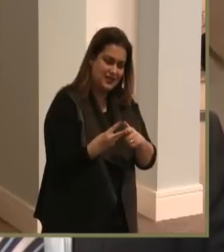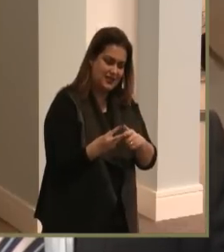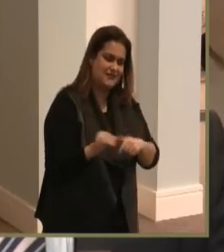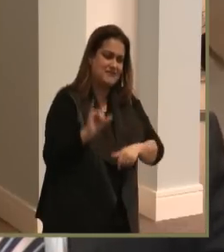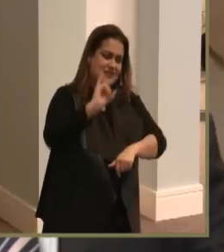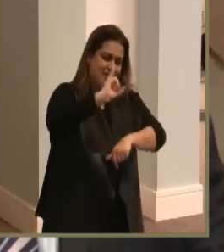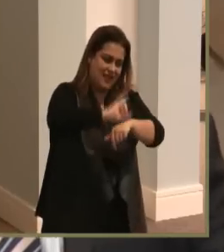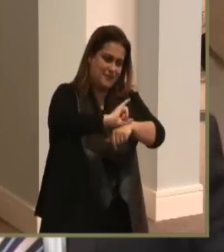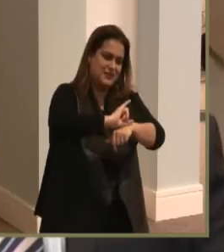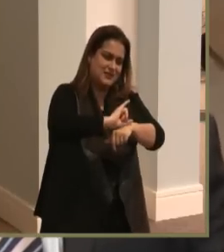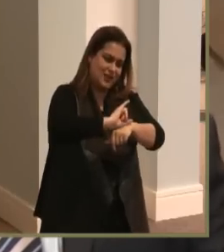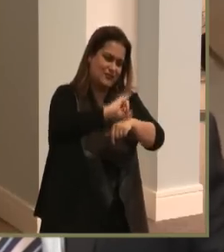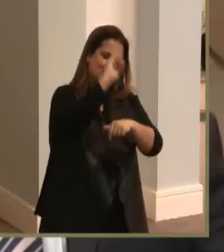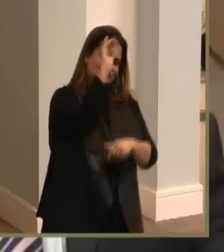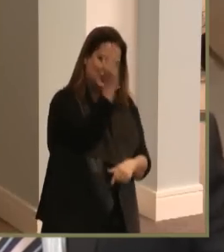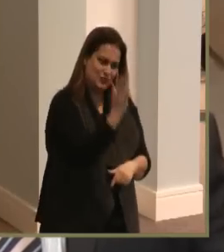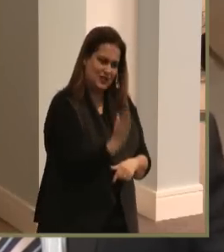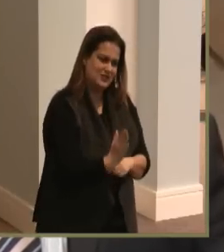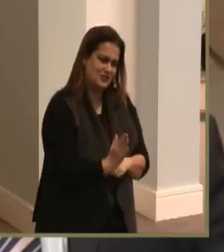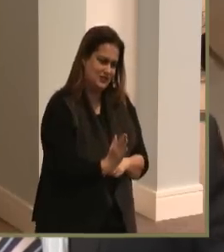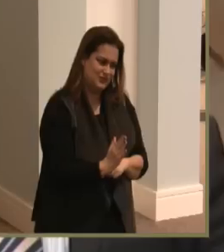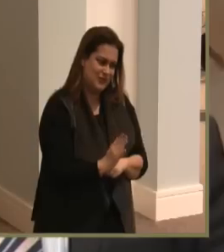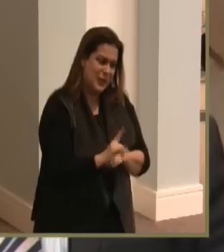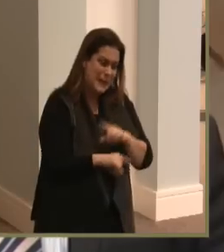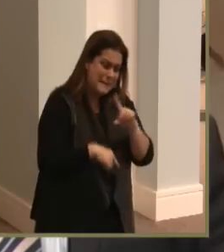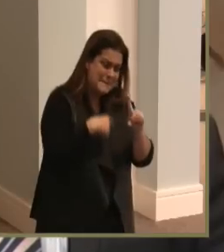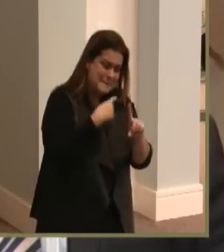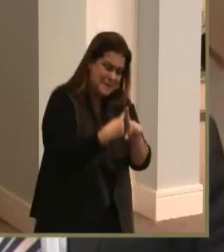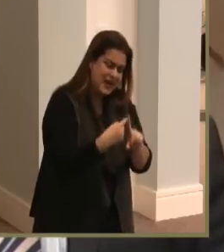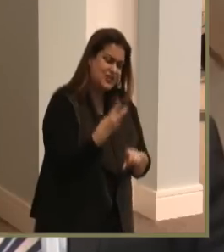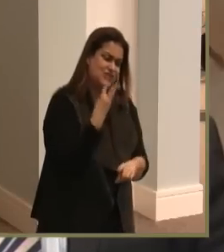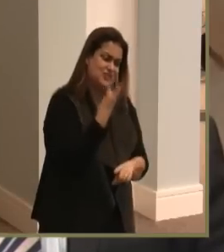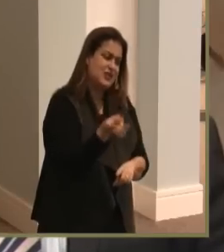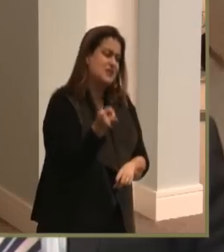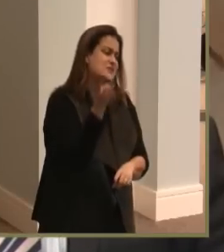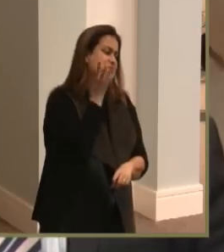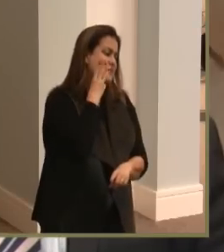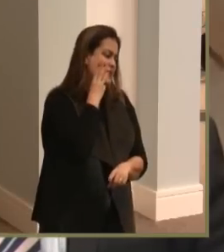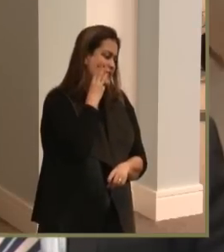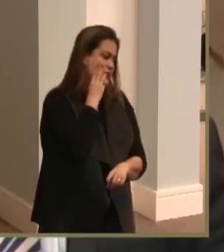chegando aí aproximadamente mais de 3 milhões de habitantes.